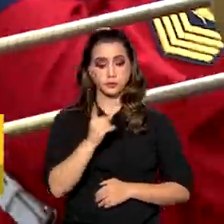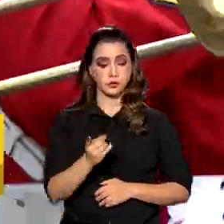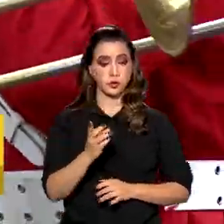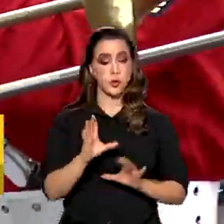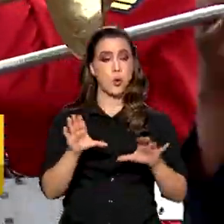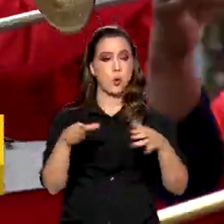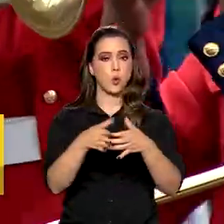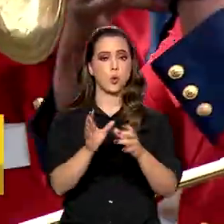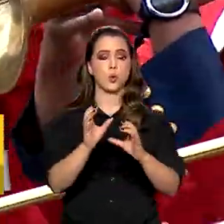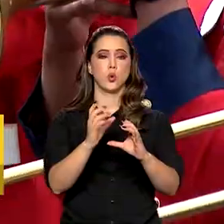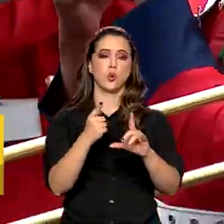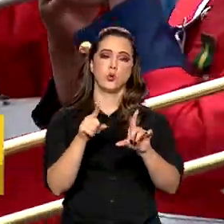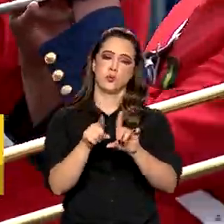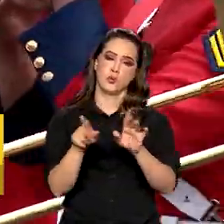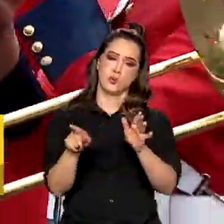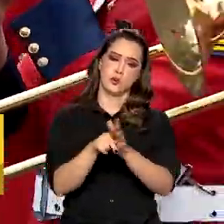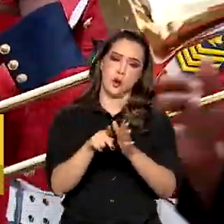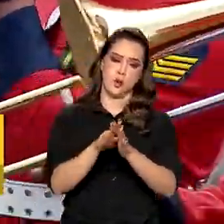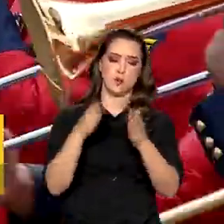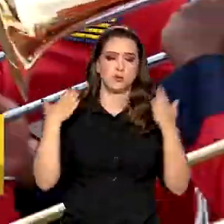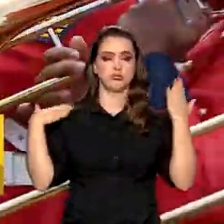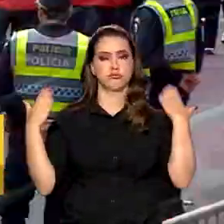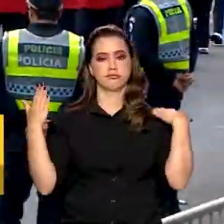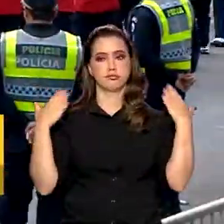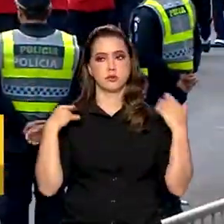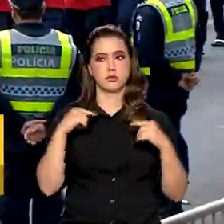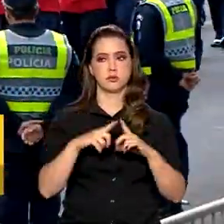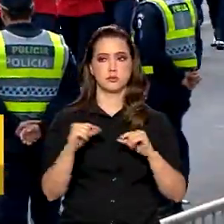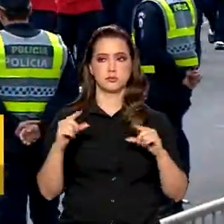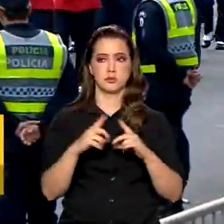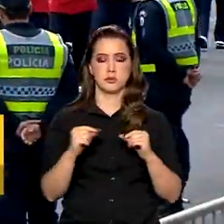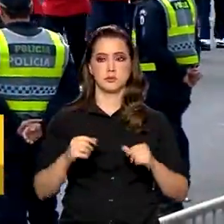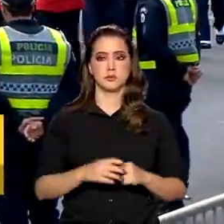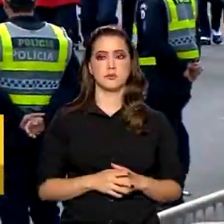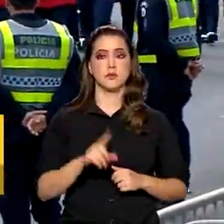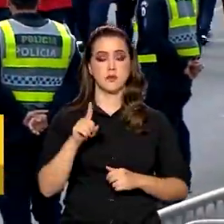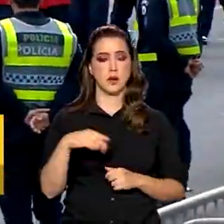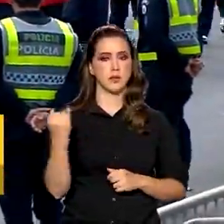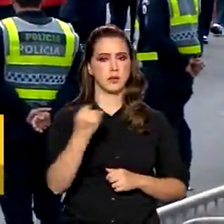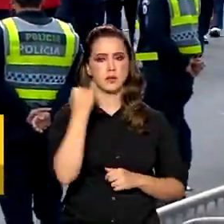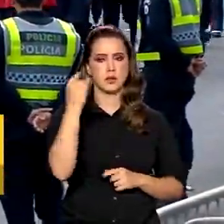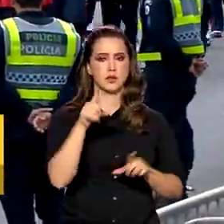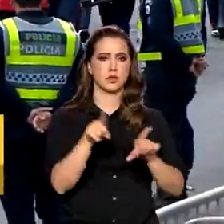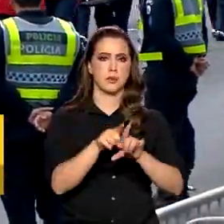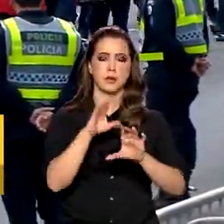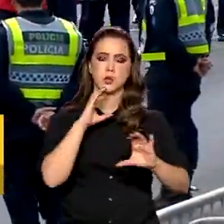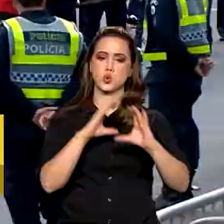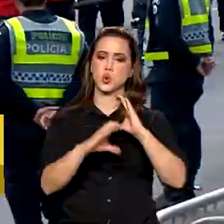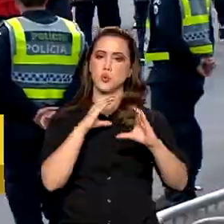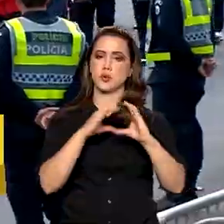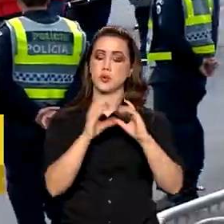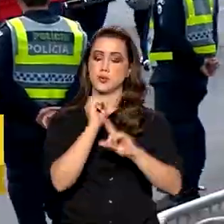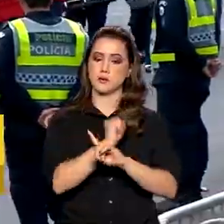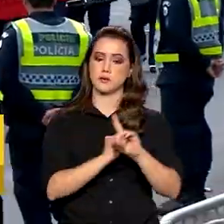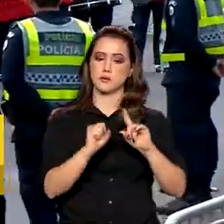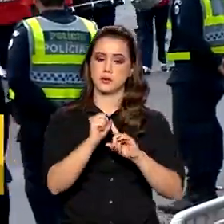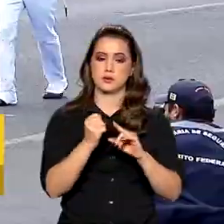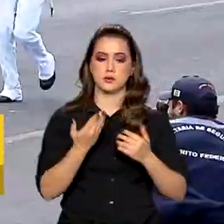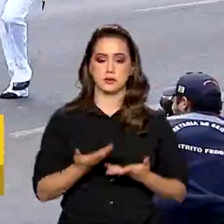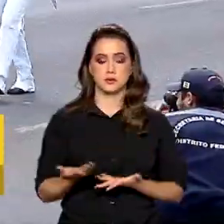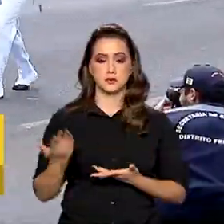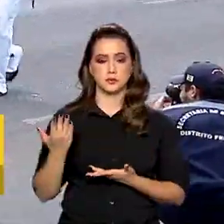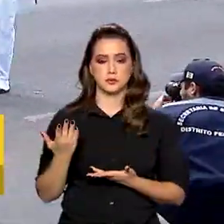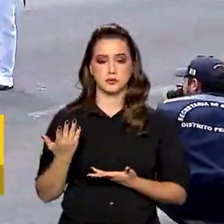é do Grupamento de Fuzileiros Navais aqui de Brasília. É um instrumento também de comunicação social.